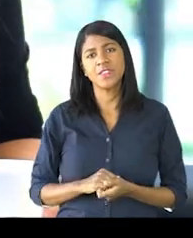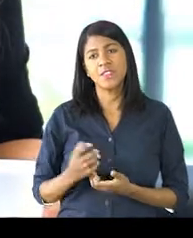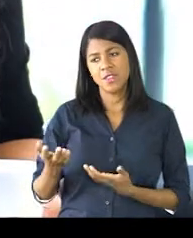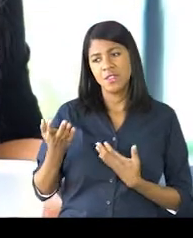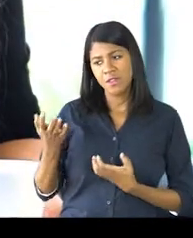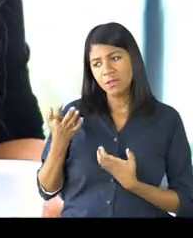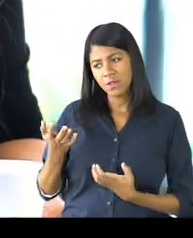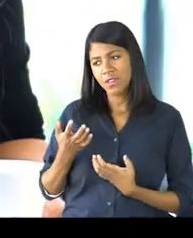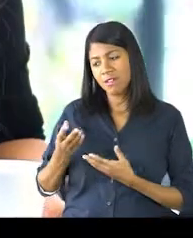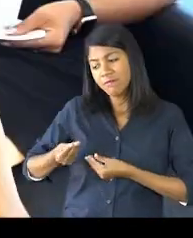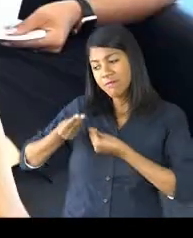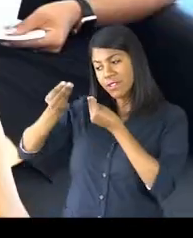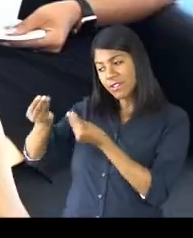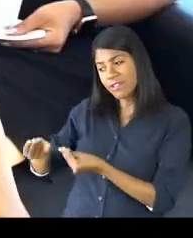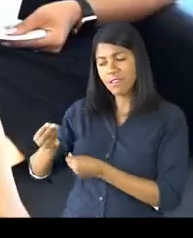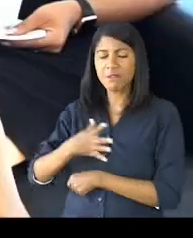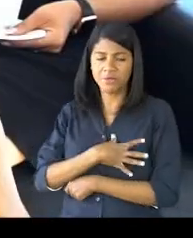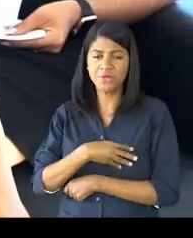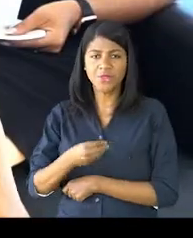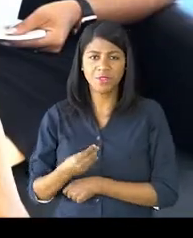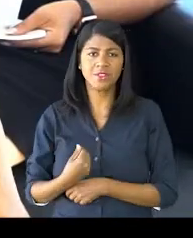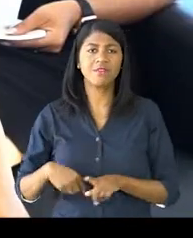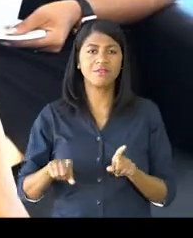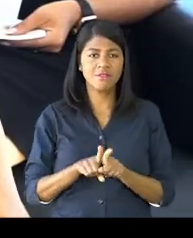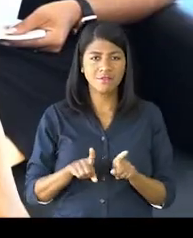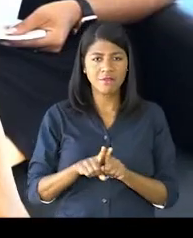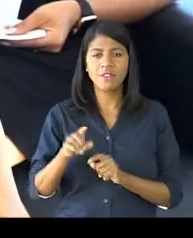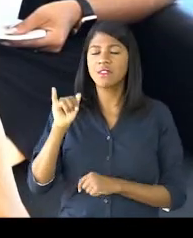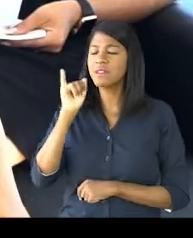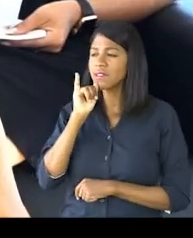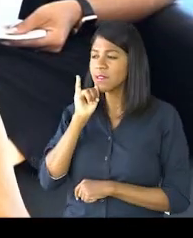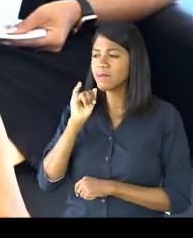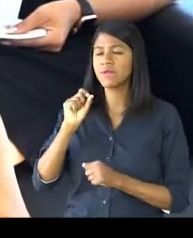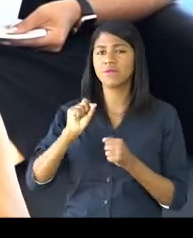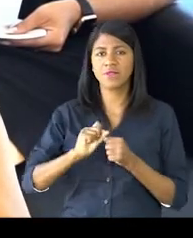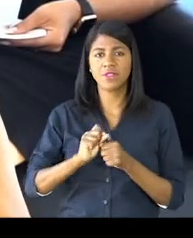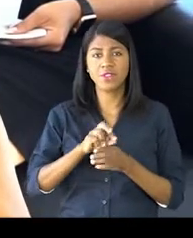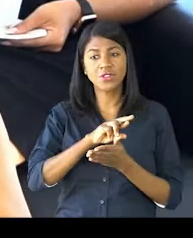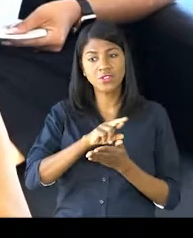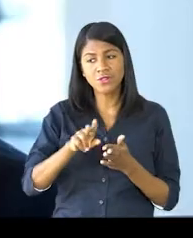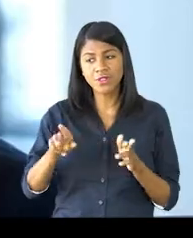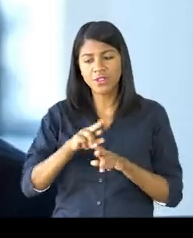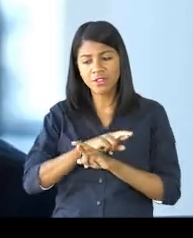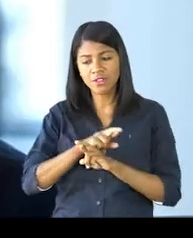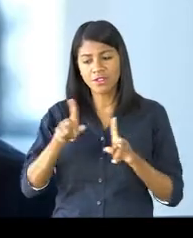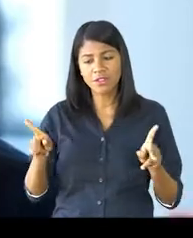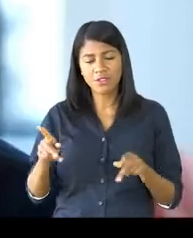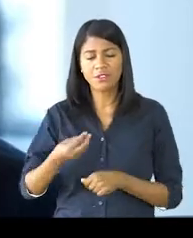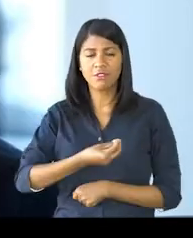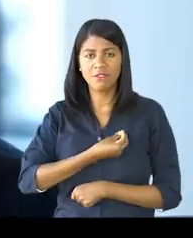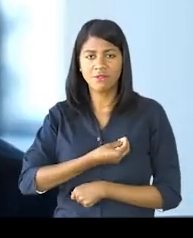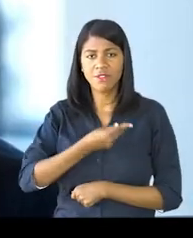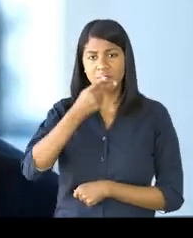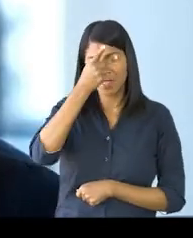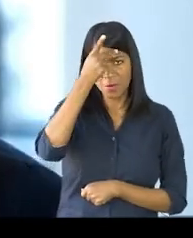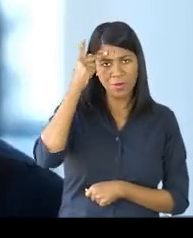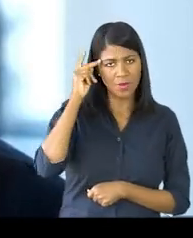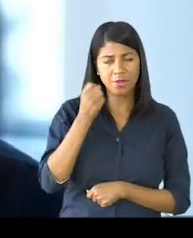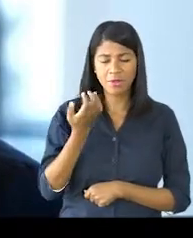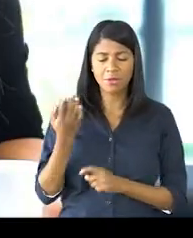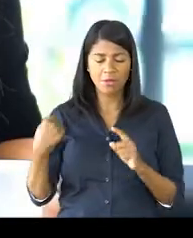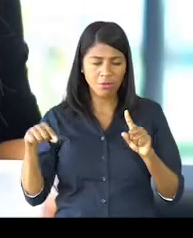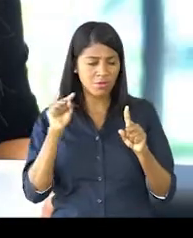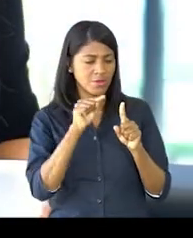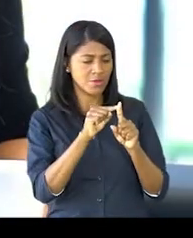determinação. Então é isso, que é a grande herança que eu quero deixar para os meus filhos. Que bom. É também de um exemplo de fazer a diferença na vida